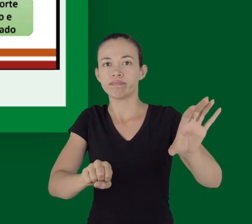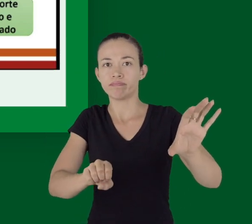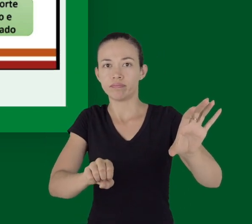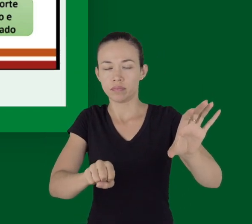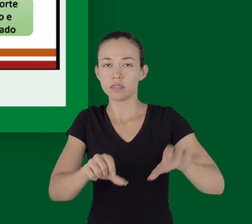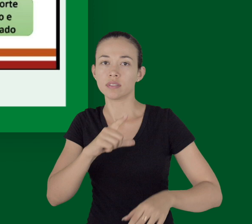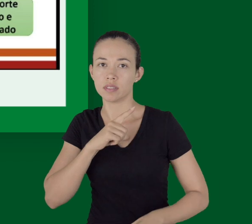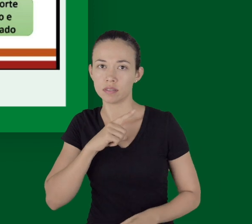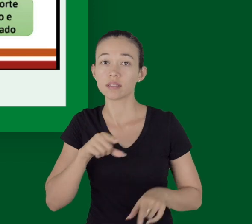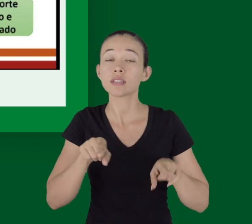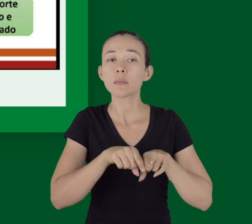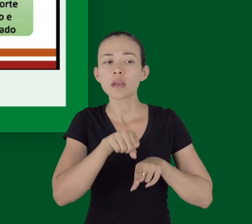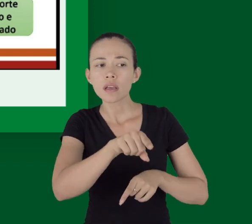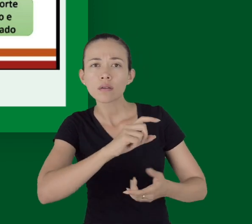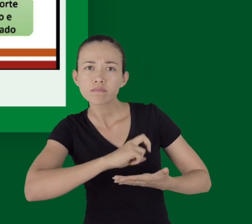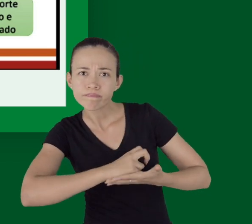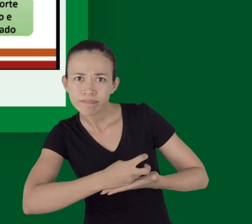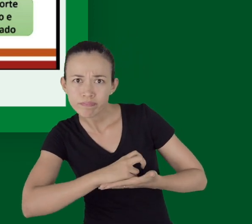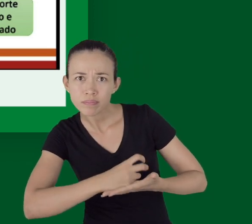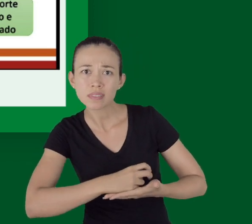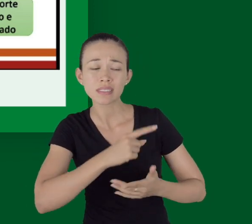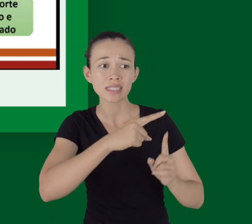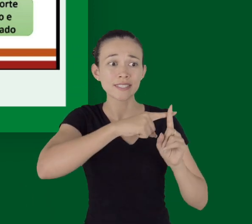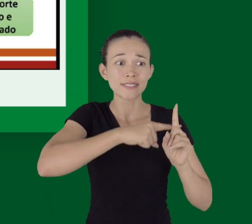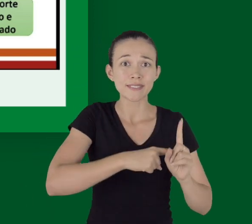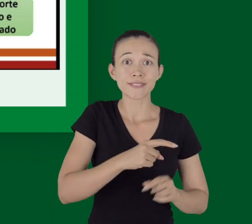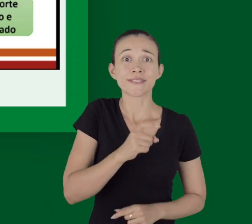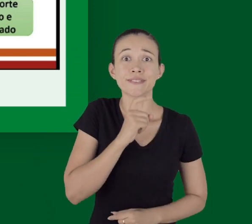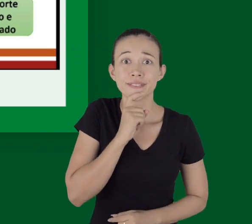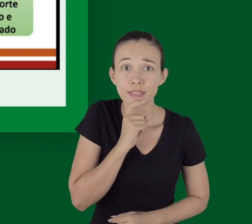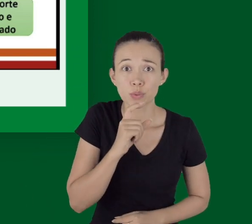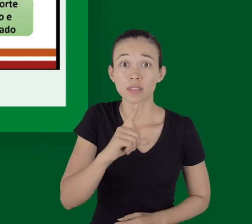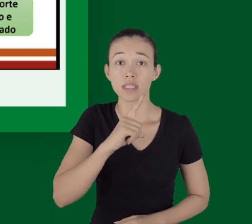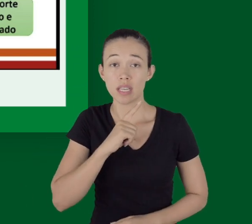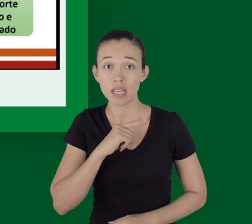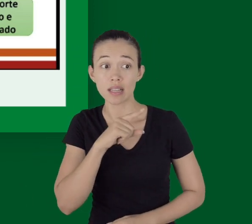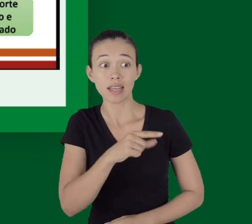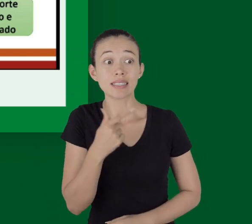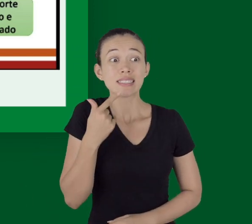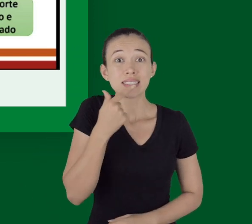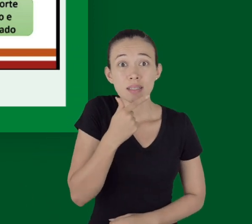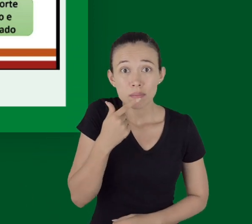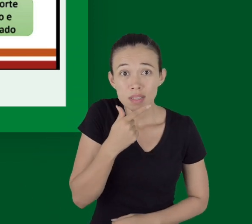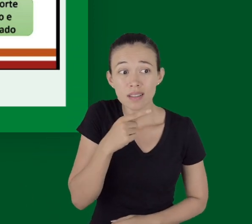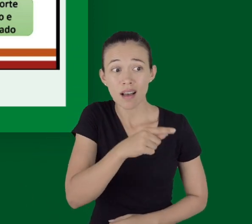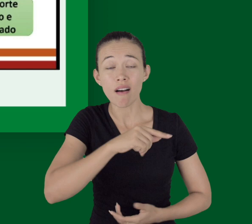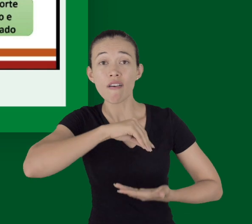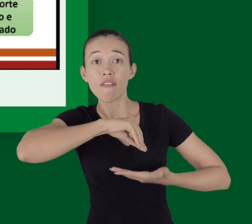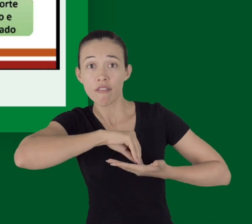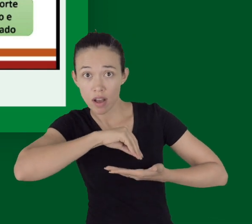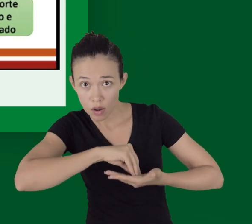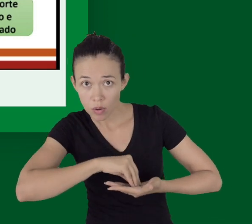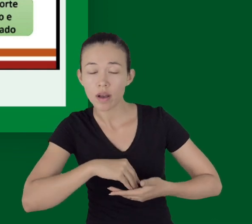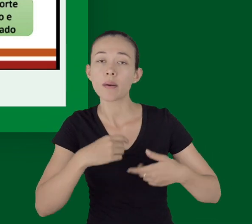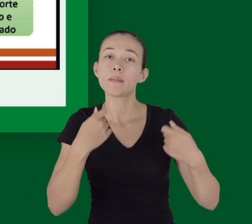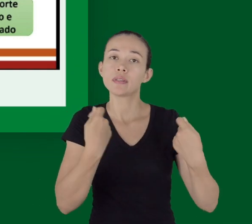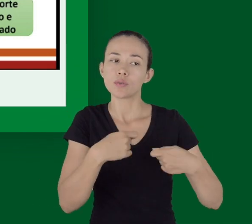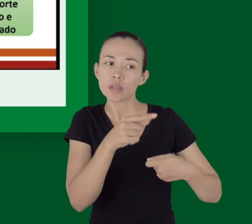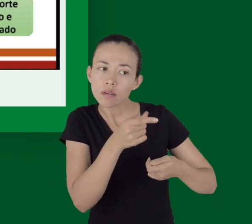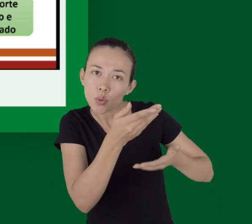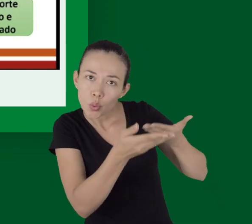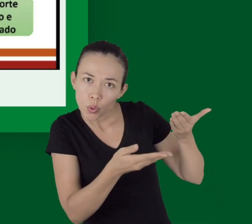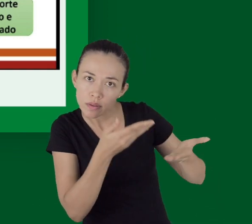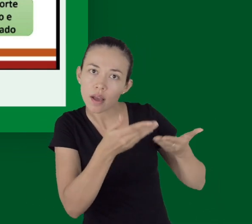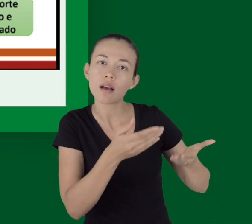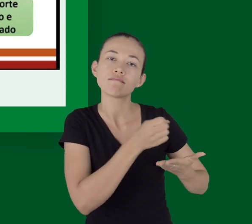para um paciente rebaixado, tratar as convulsões com diglicemia, prevenir hipotermia o mais rápido e controlado esse transporte. É um